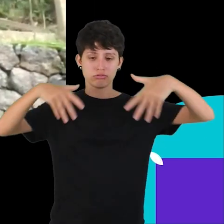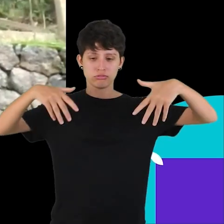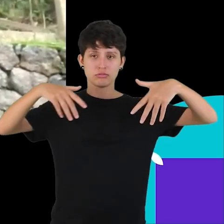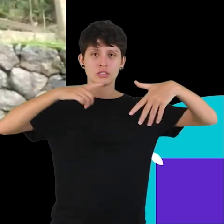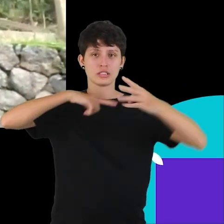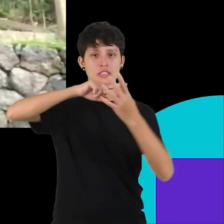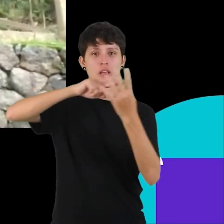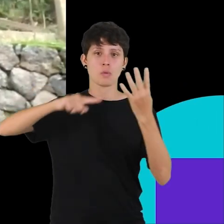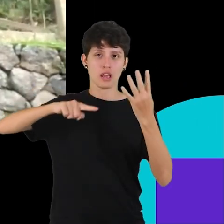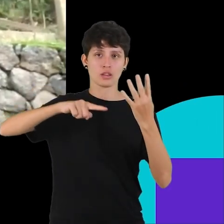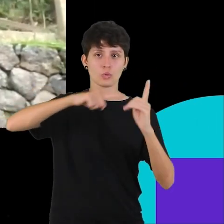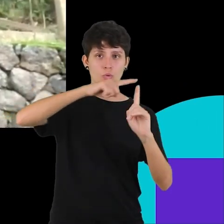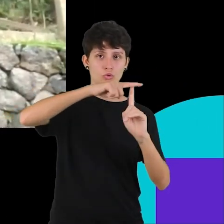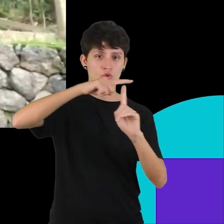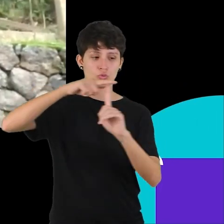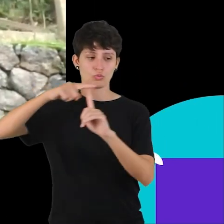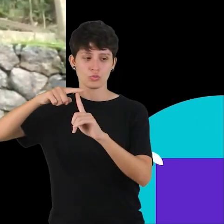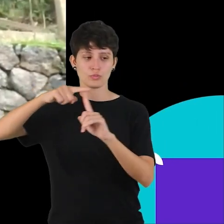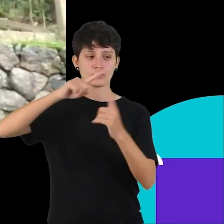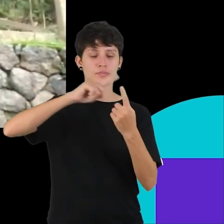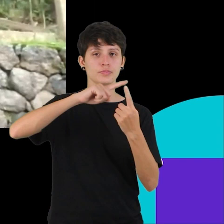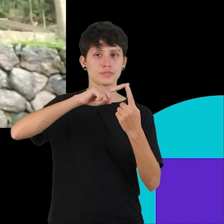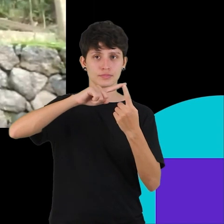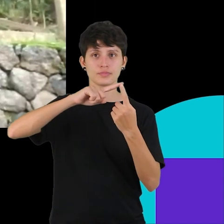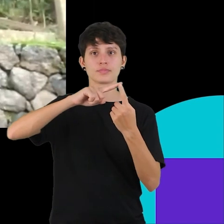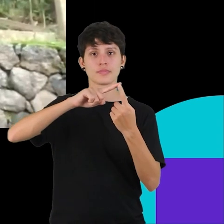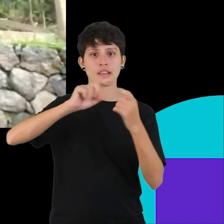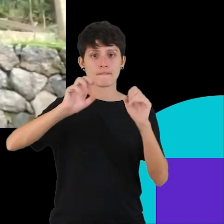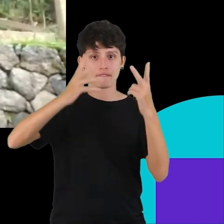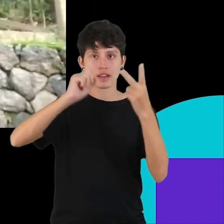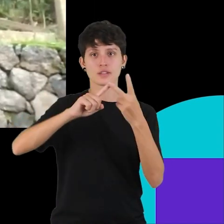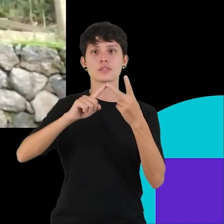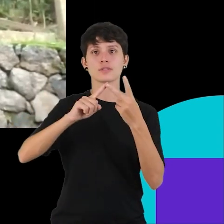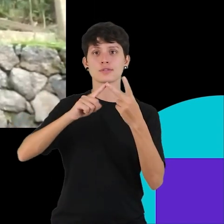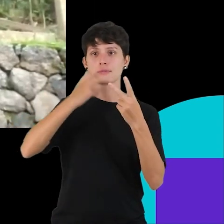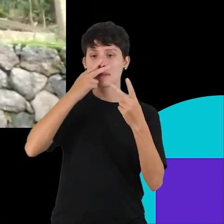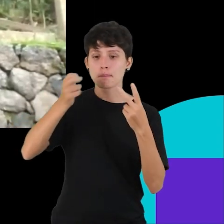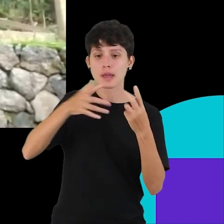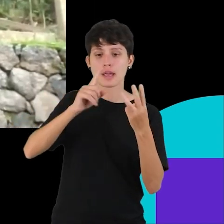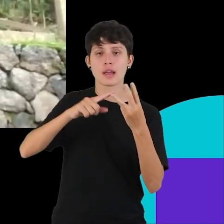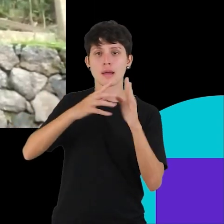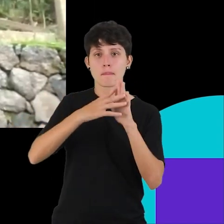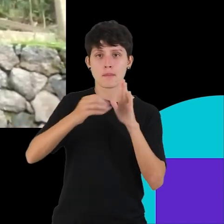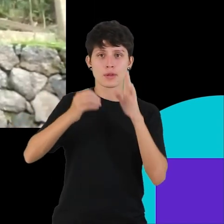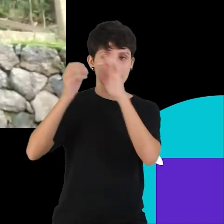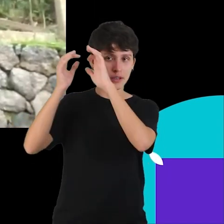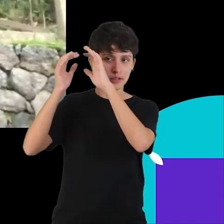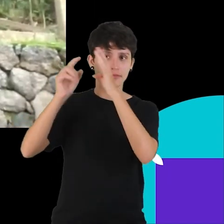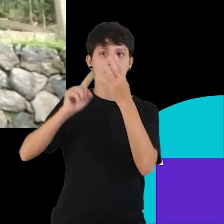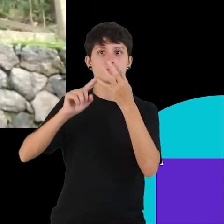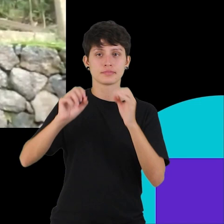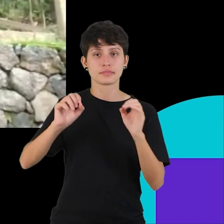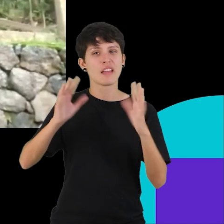desafio? Existem vários níveis de ponto de alavancagem. Existem pontos de alavancagem profundos e superficiais. Os profundos, por exemplo, mudar